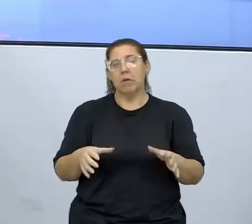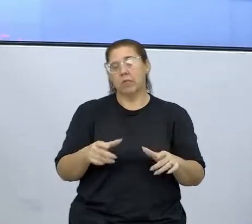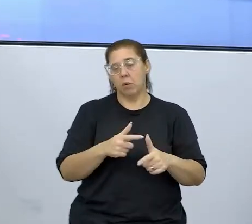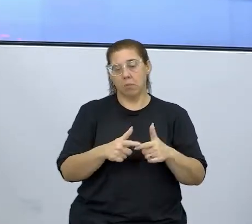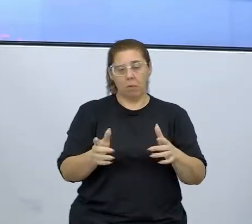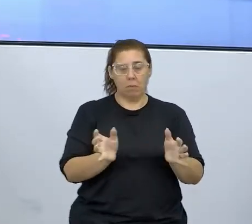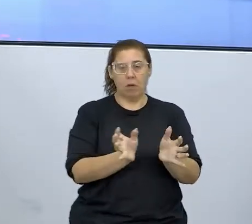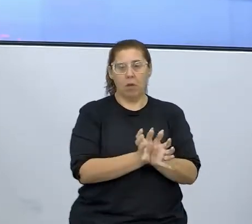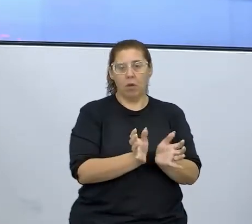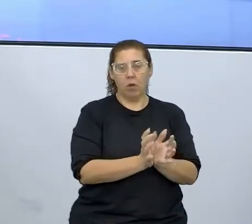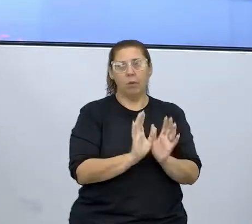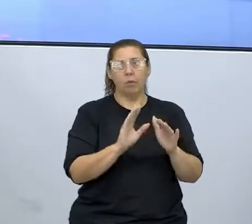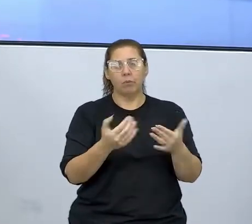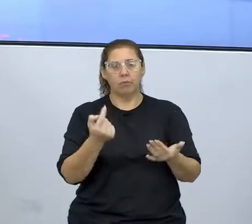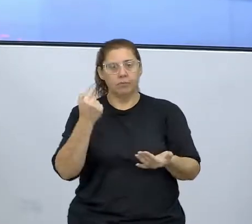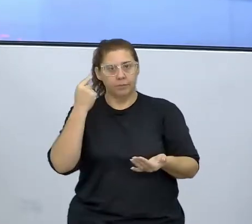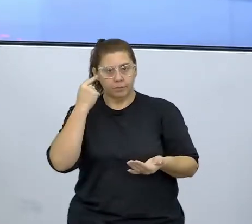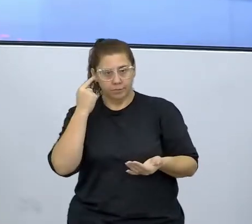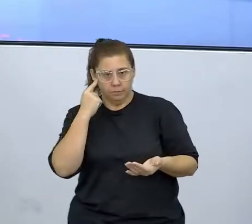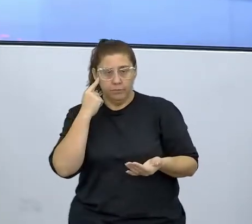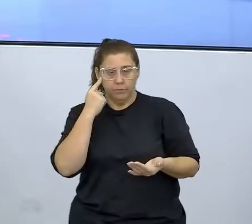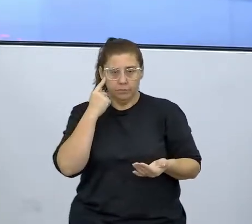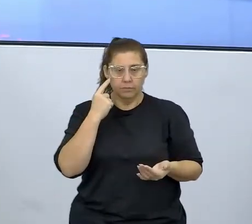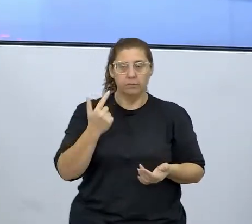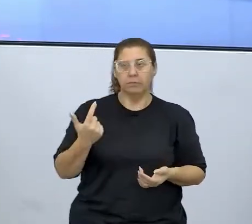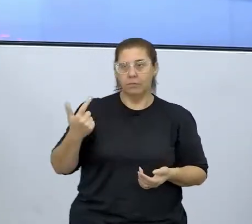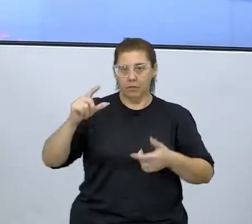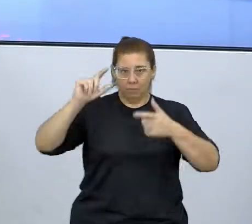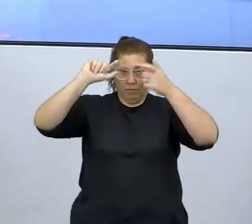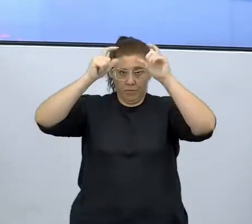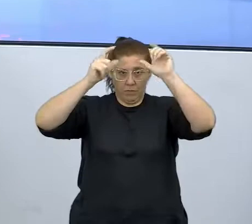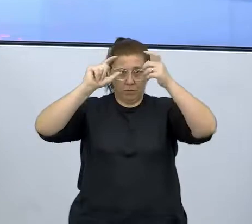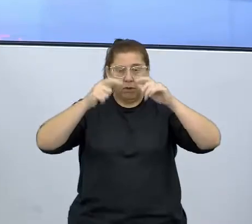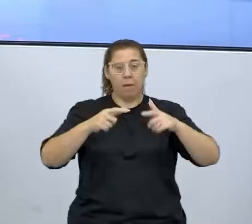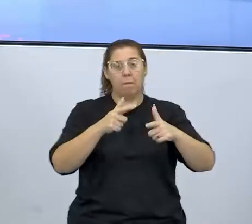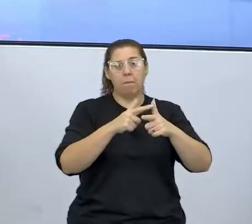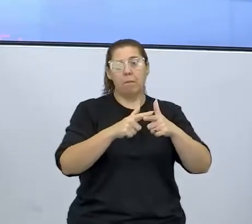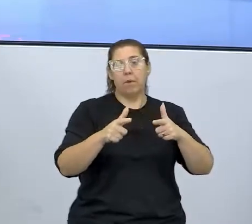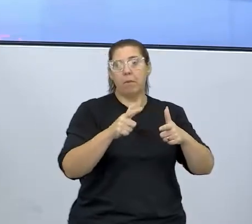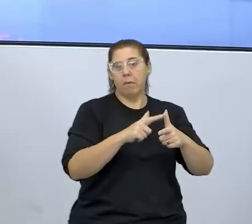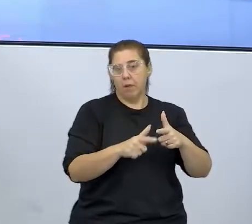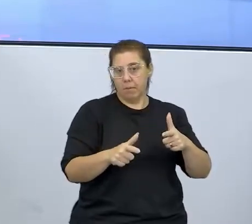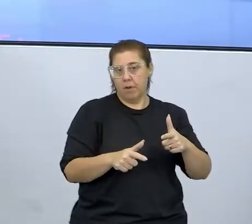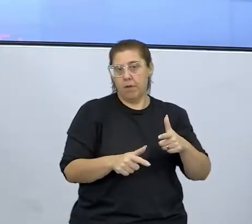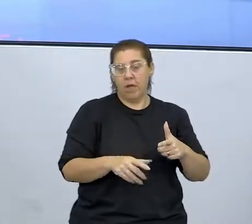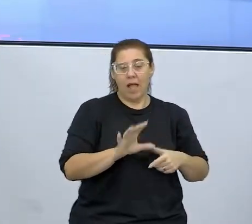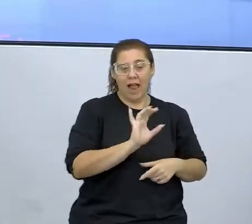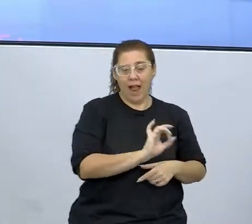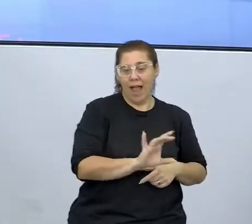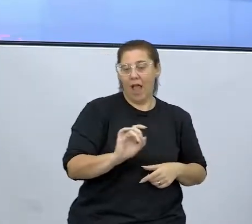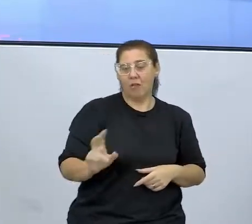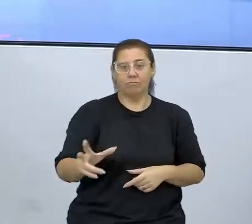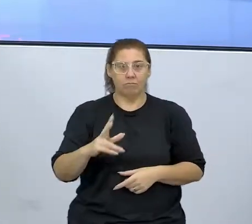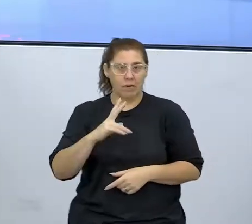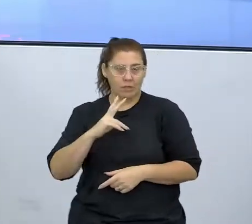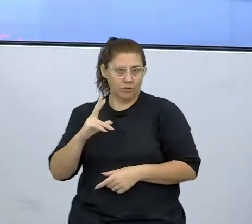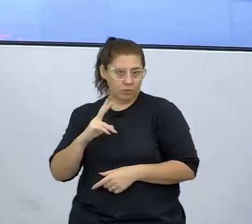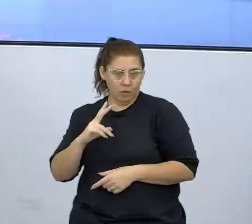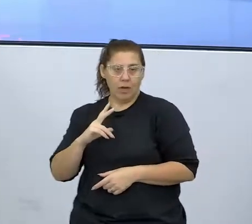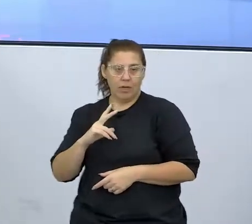coletivo. Quando a gente está falando sobre esses distúrbios, esses transtornos, a gente está falando sobre problemas que afetam muito mais a individualidade.